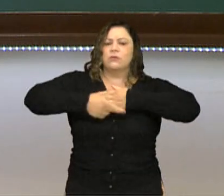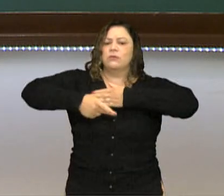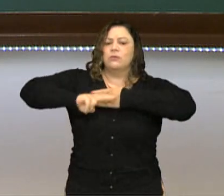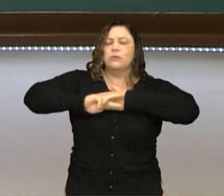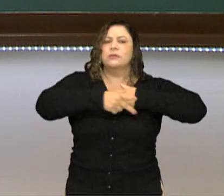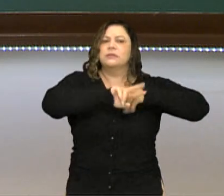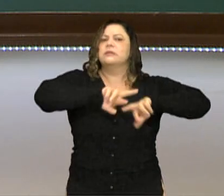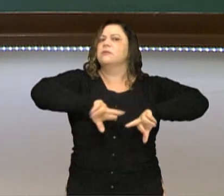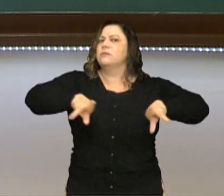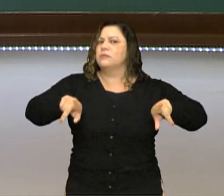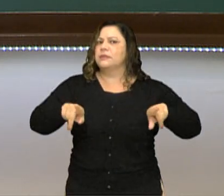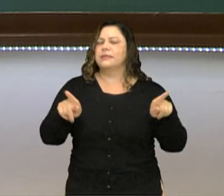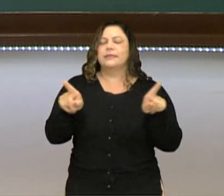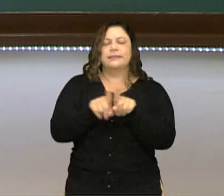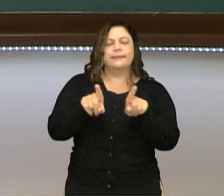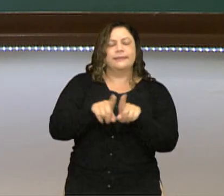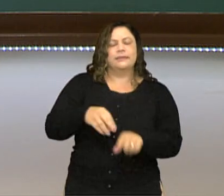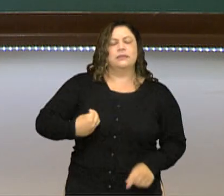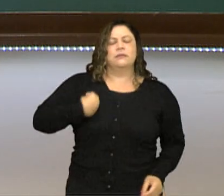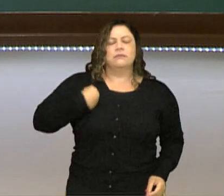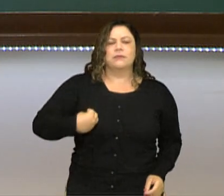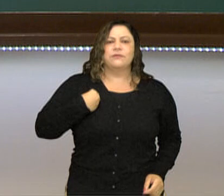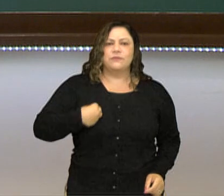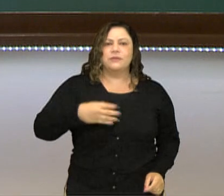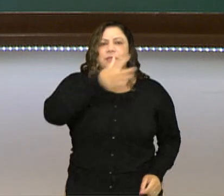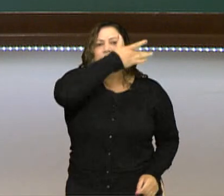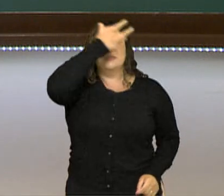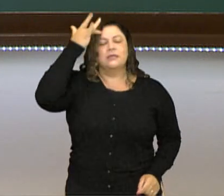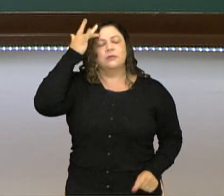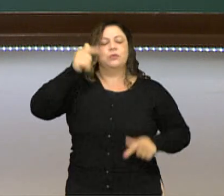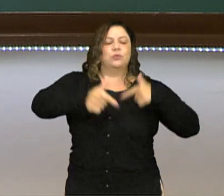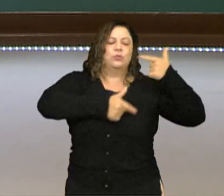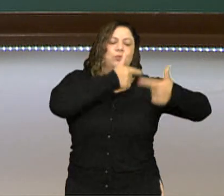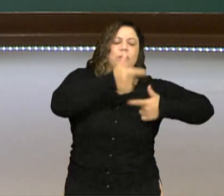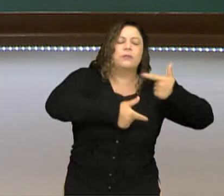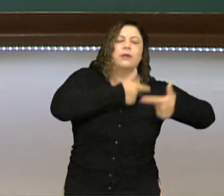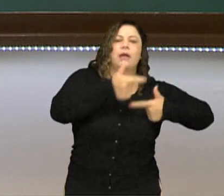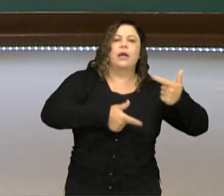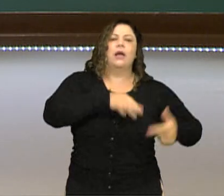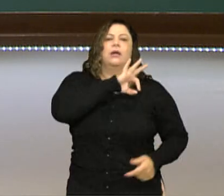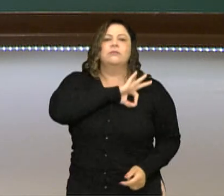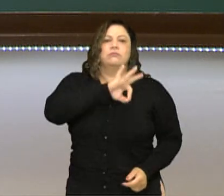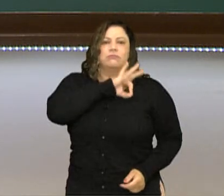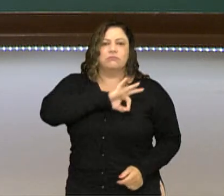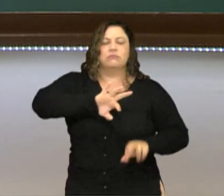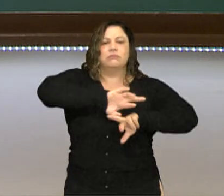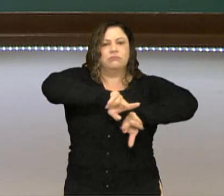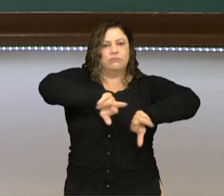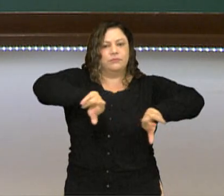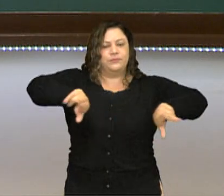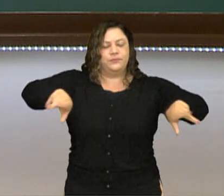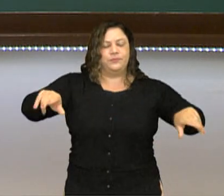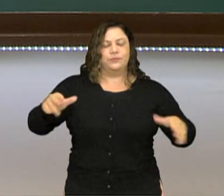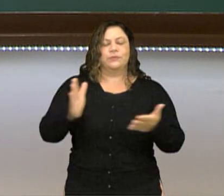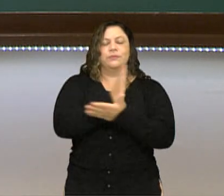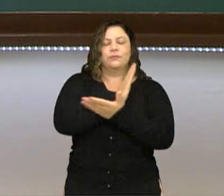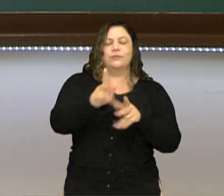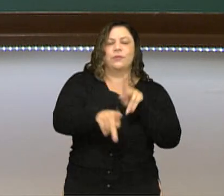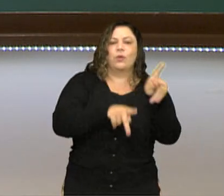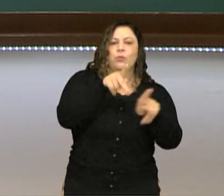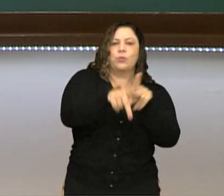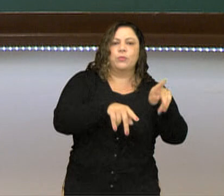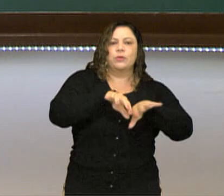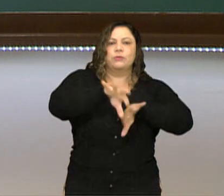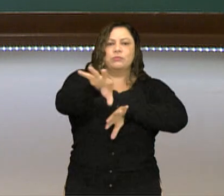tudo isso para a vida das pessoas, para o trabalho, para a renda, para a distribuição da população no território. Então